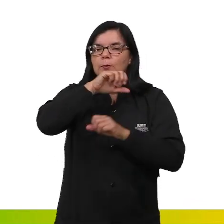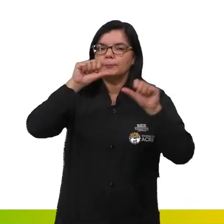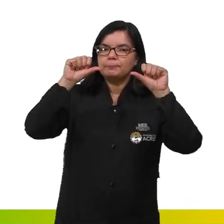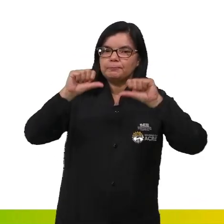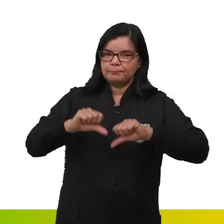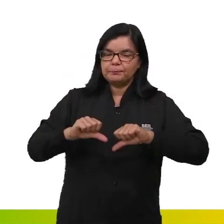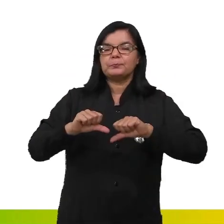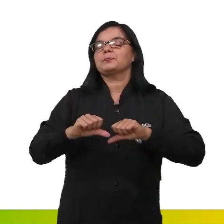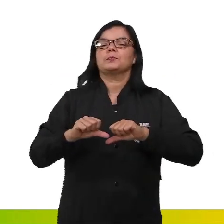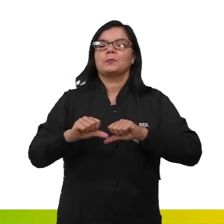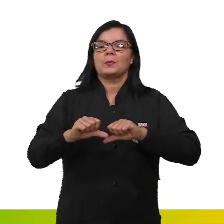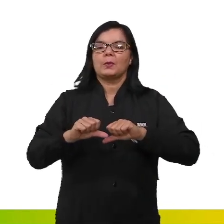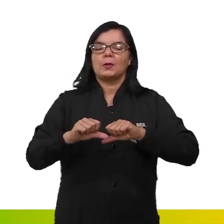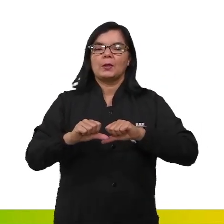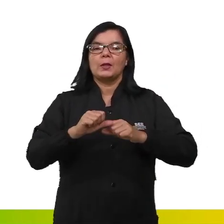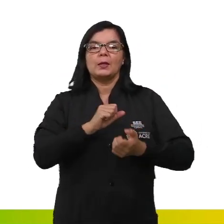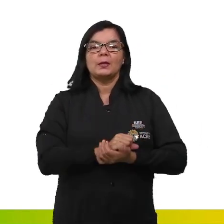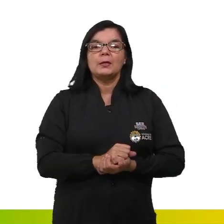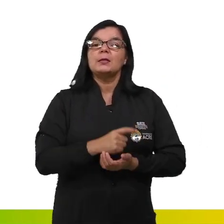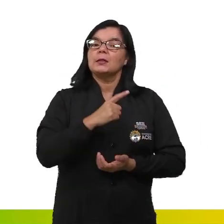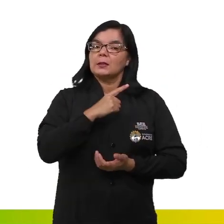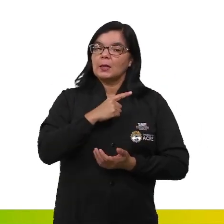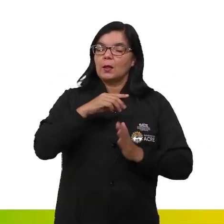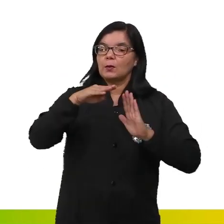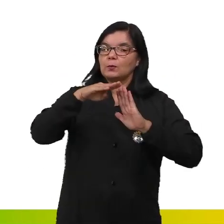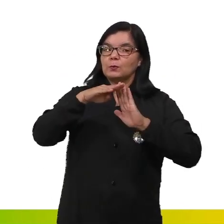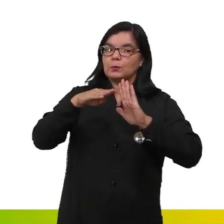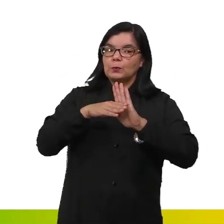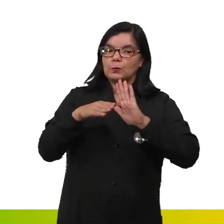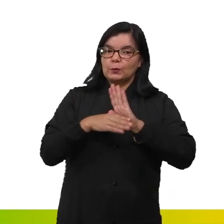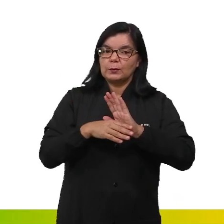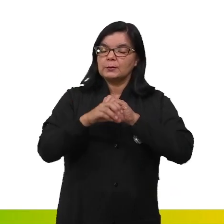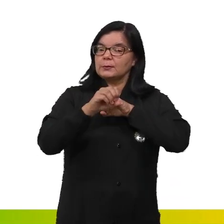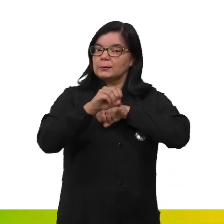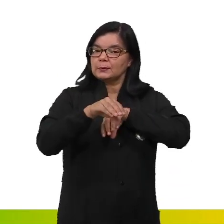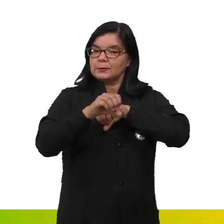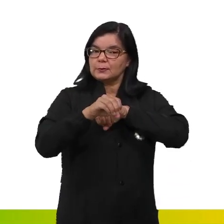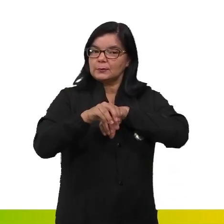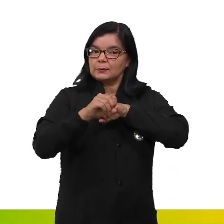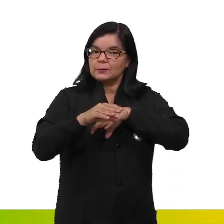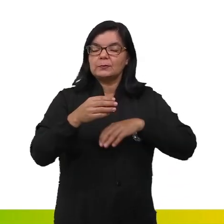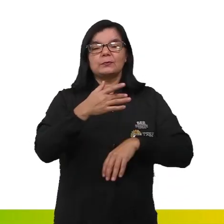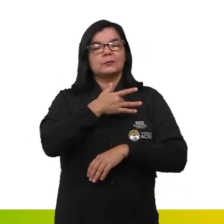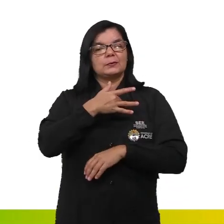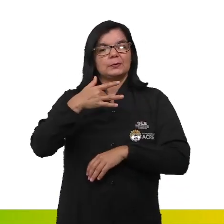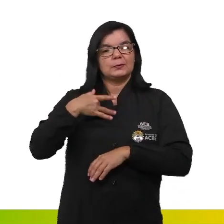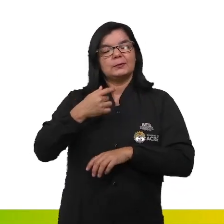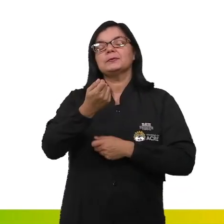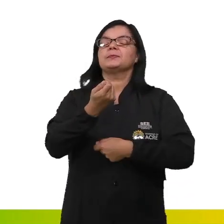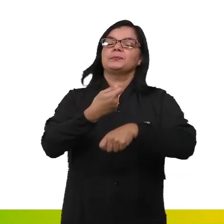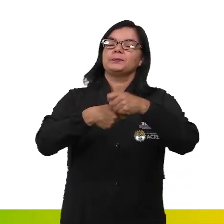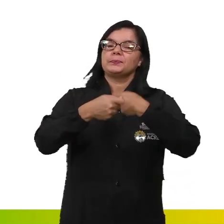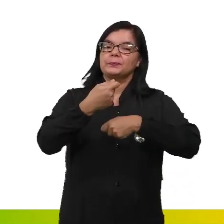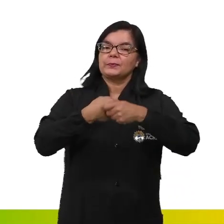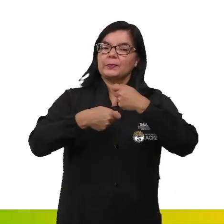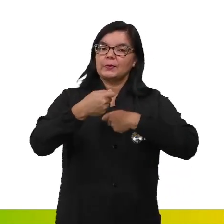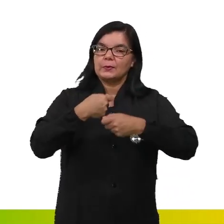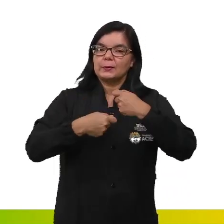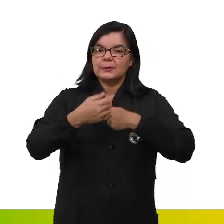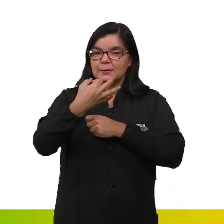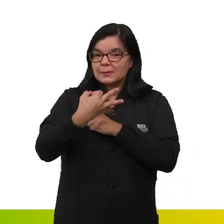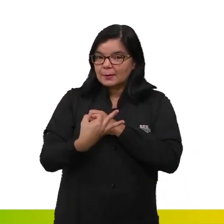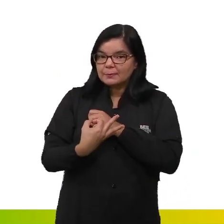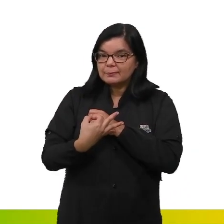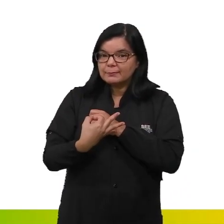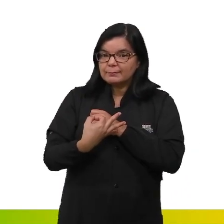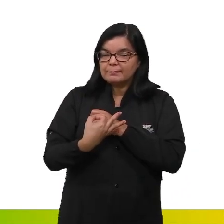ruim. Olha a análise aqui, ó. E tem como critérios educação, saúde e economia.